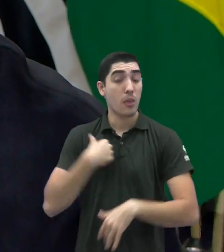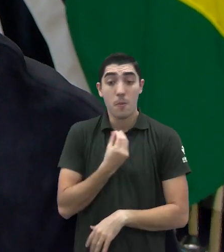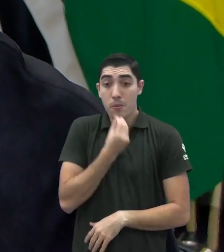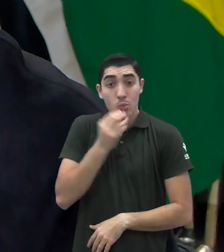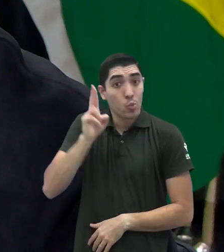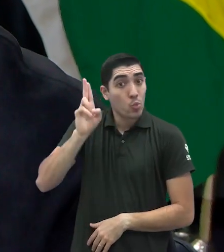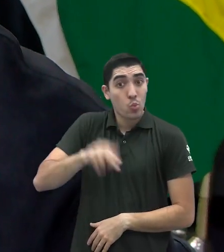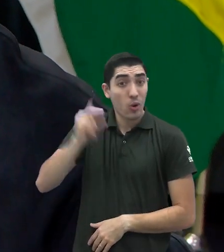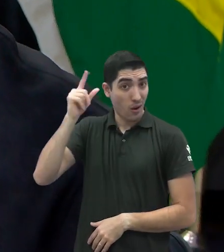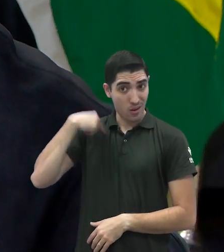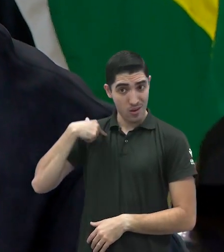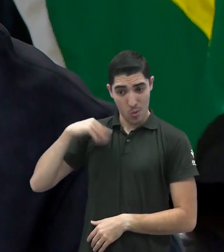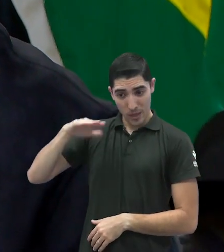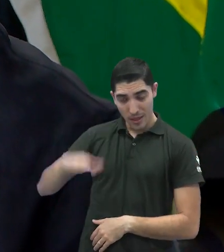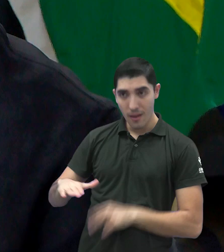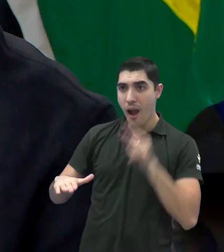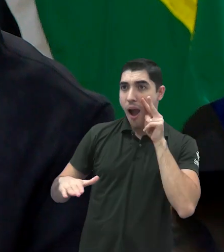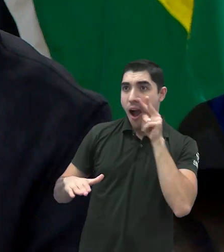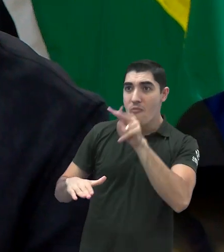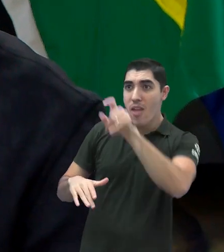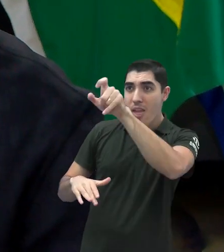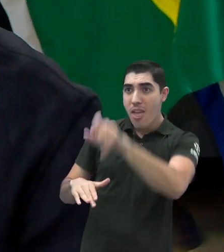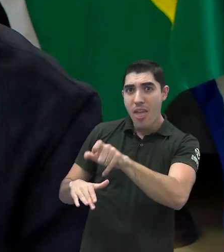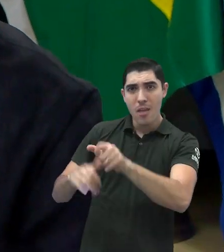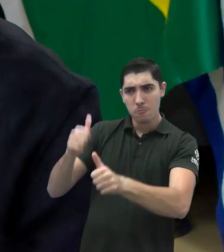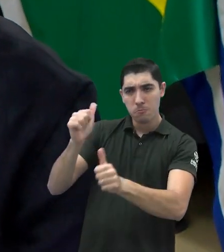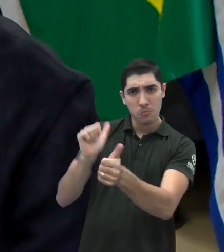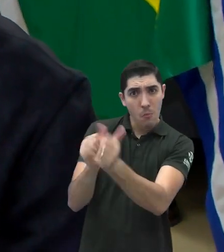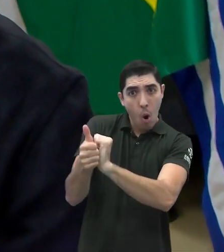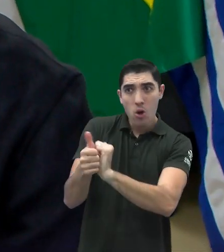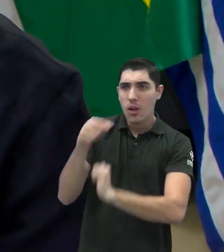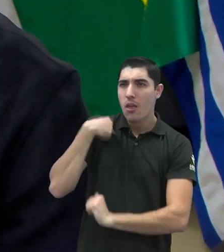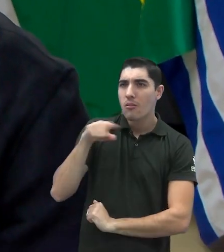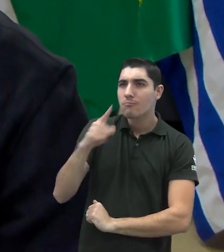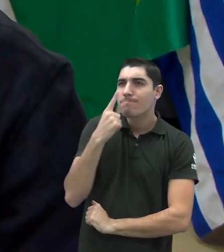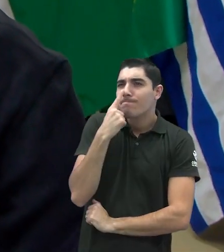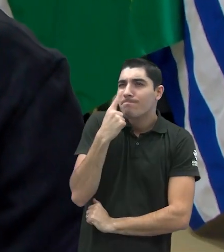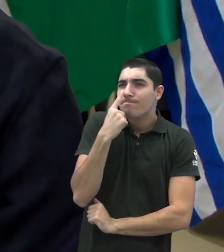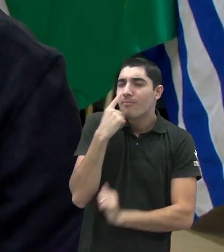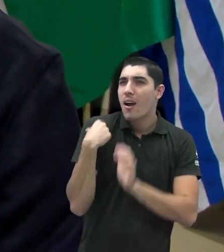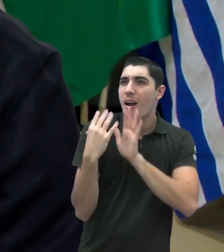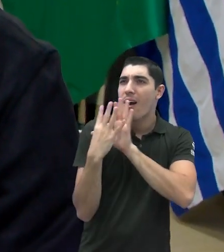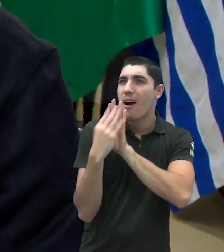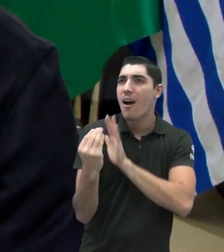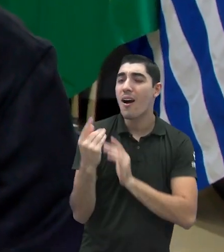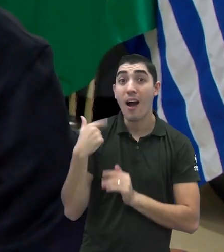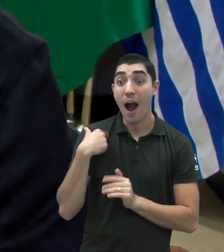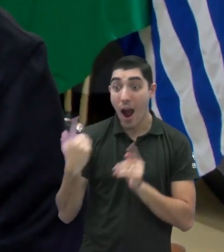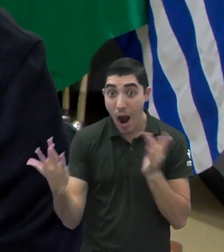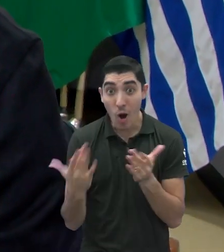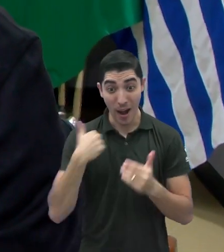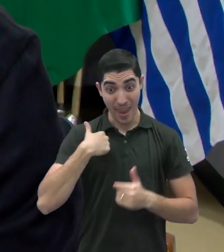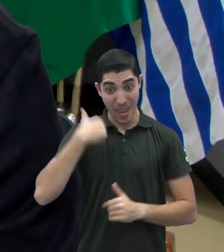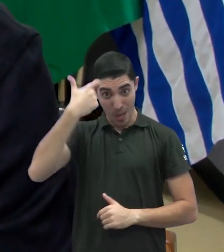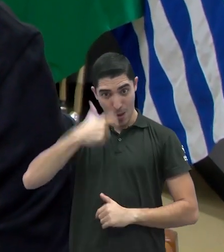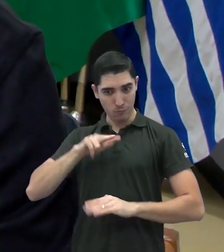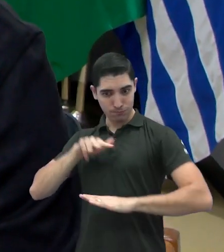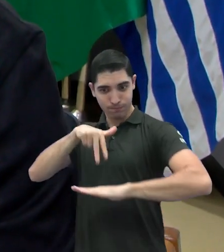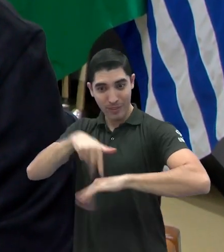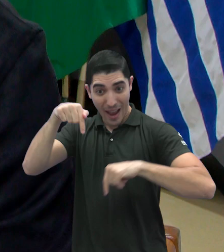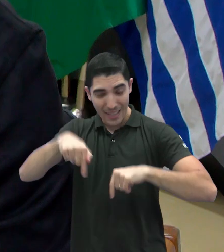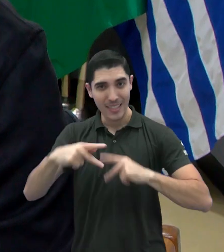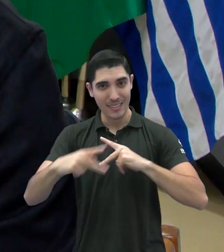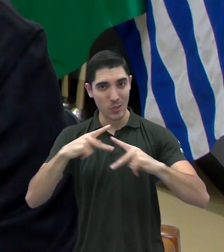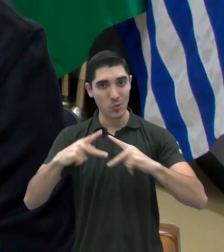essa oportunidade, né, quando eu era criança, de poder ver um grande jogador que eu me inspirava. E poder proporcionar isso para essas crianças é